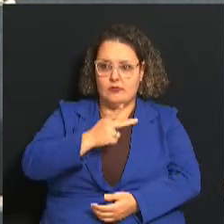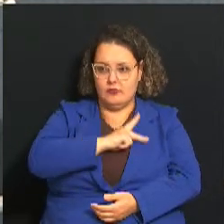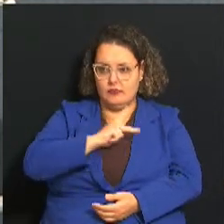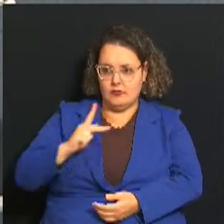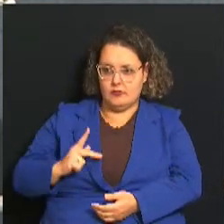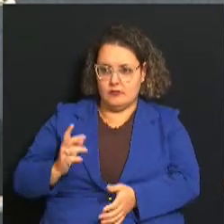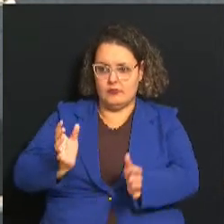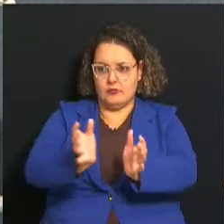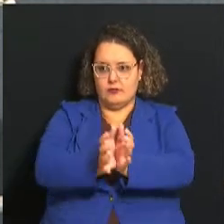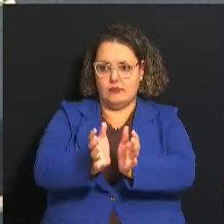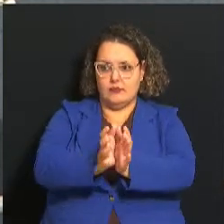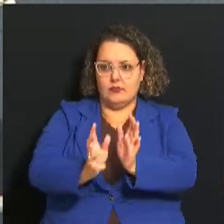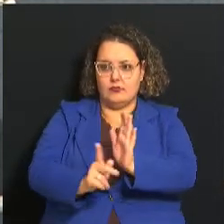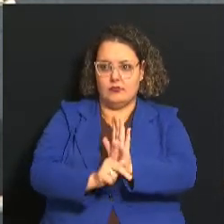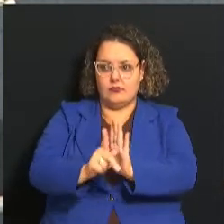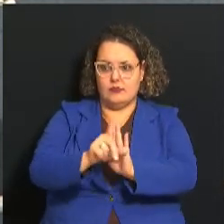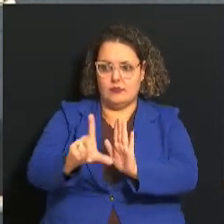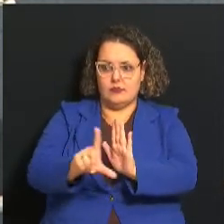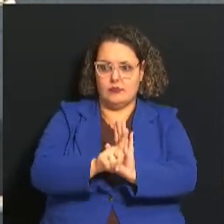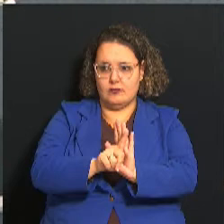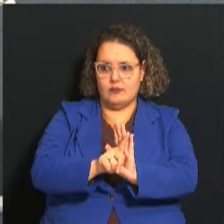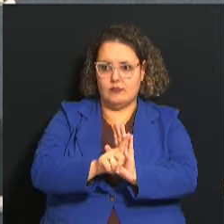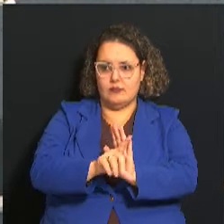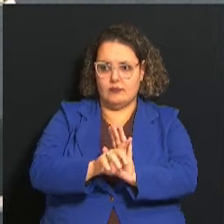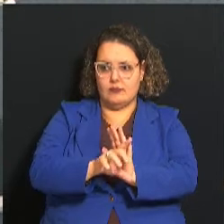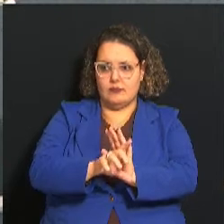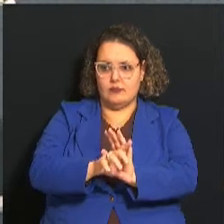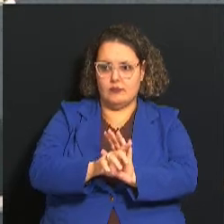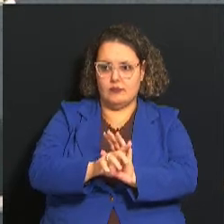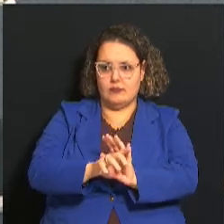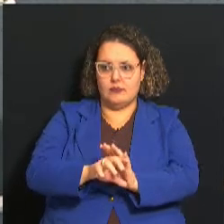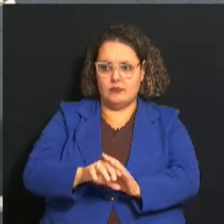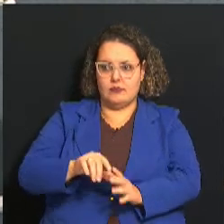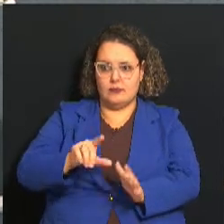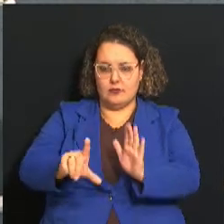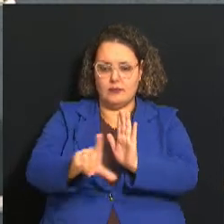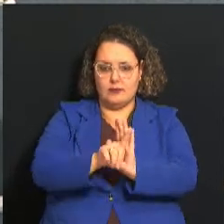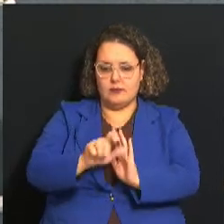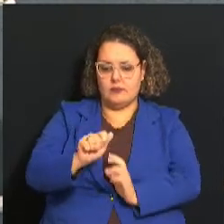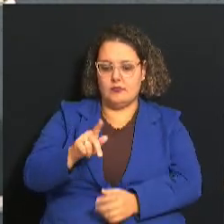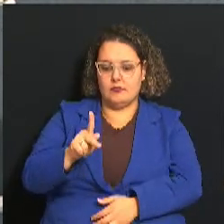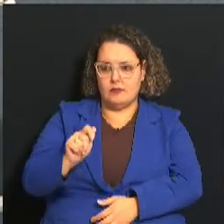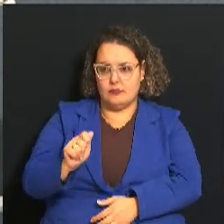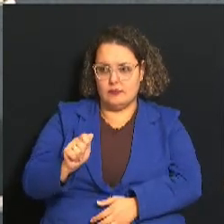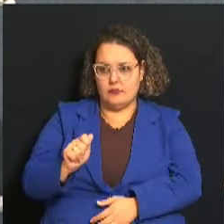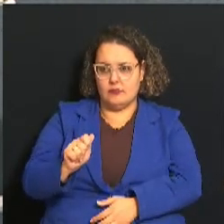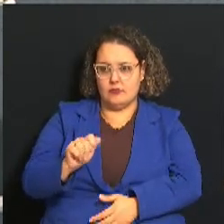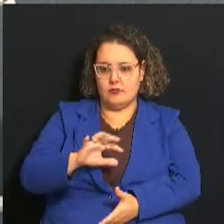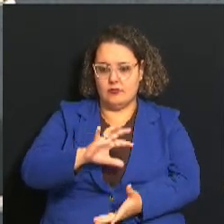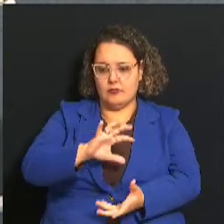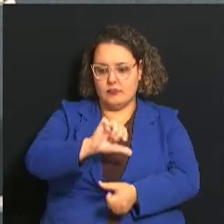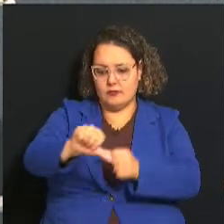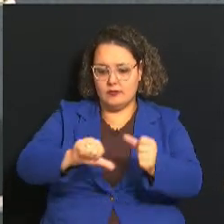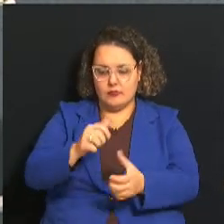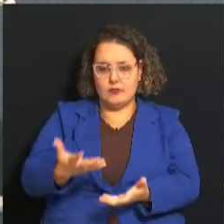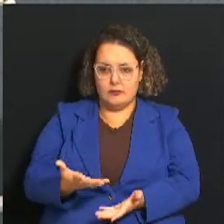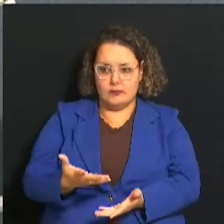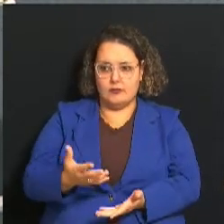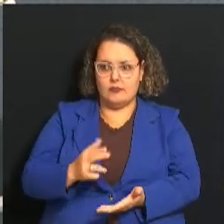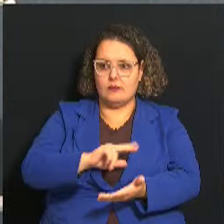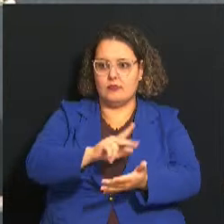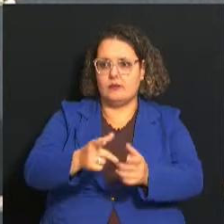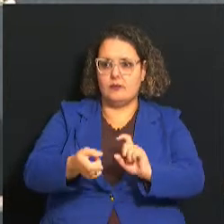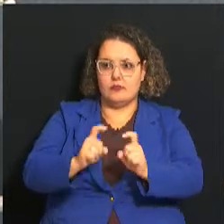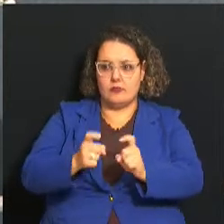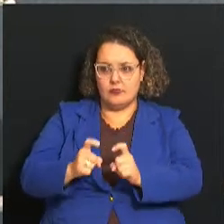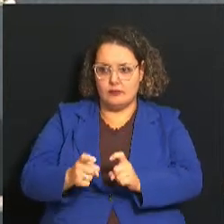projeto de lei da reforma da lei da APA. nós fizemos diversas reuniões